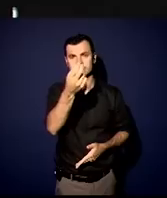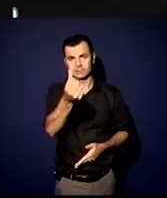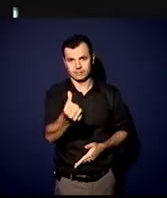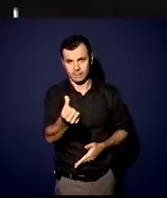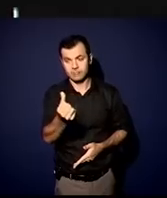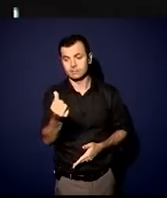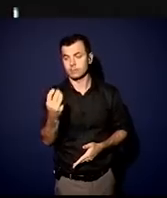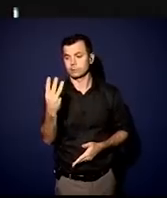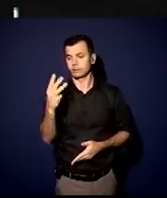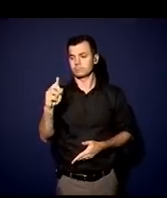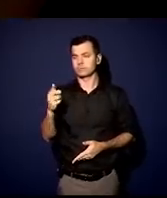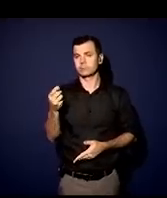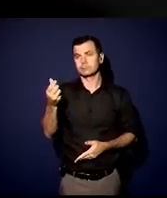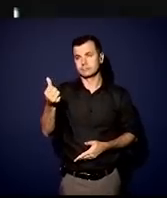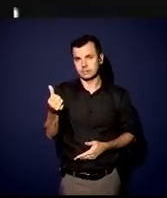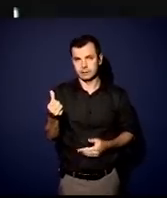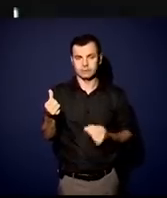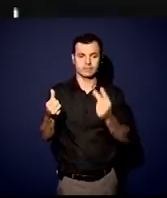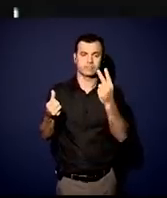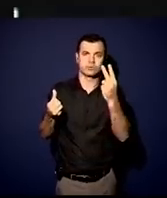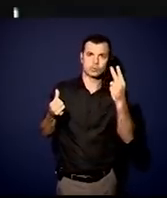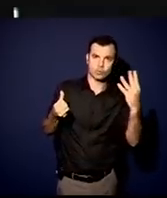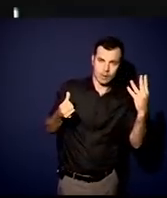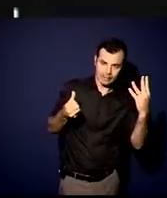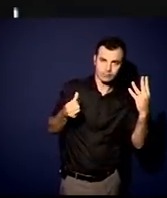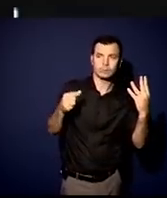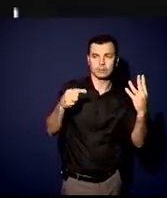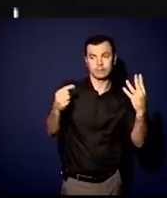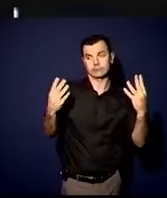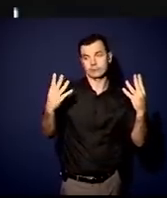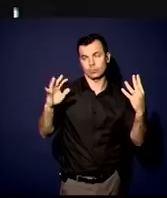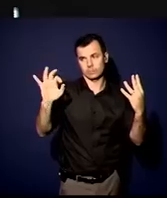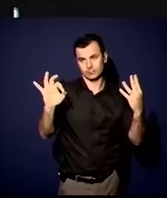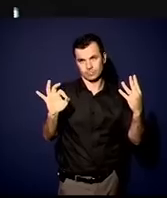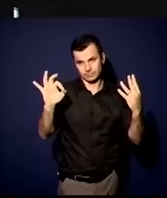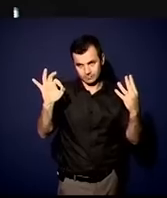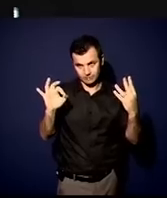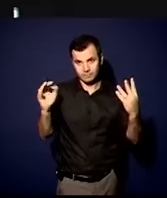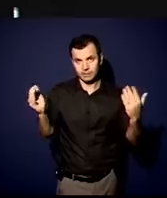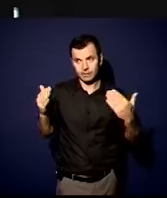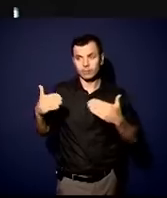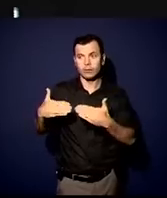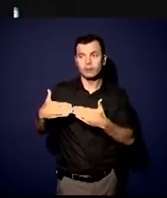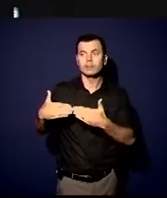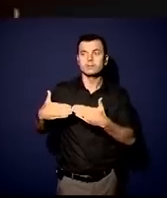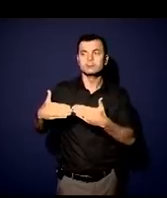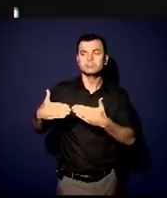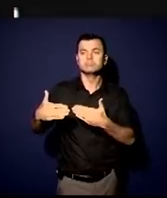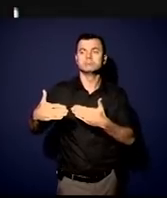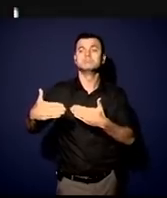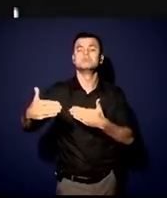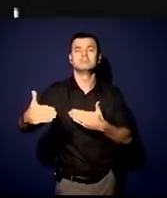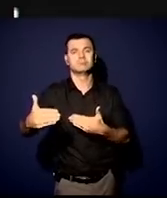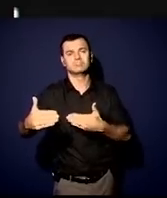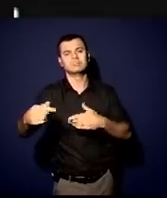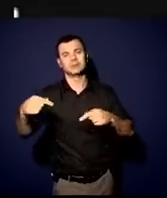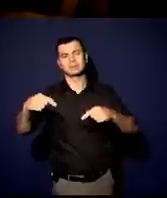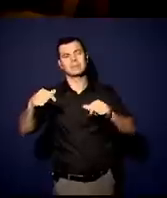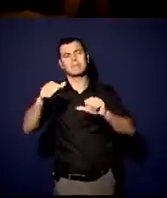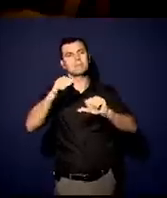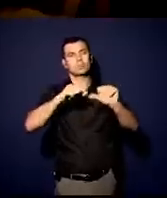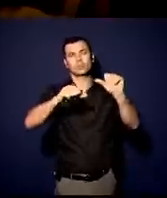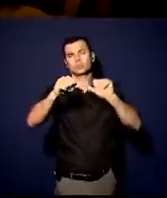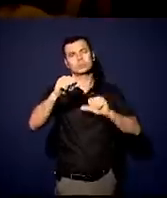3,6% e para 2024 há em 4%. Então nesse momento de desan-coragem não deveria ser feito essa